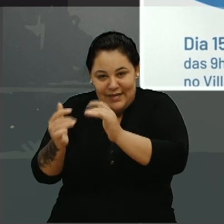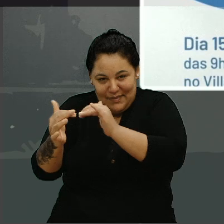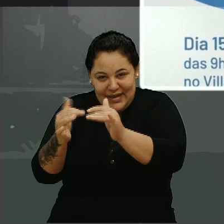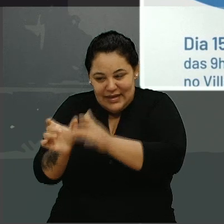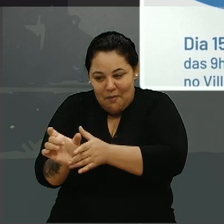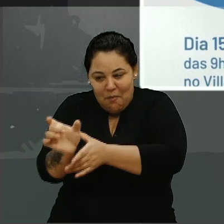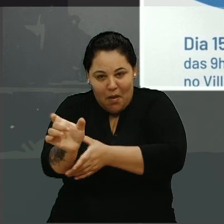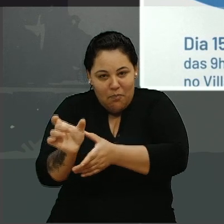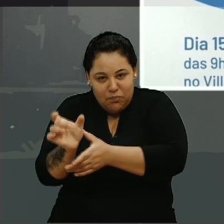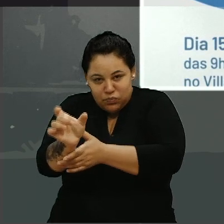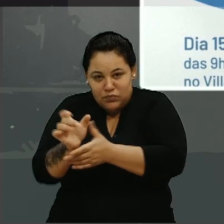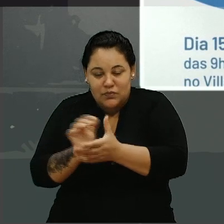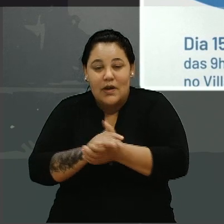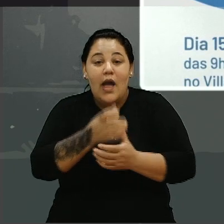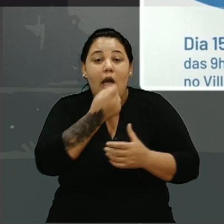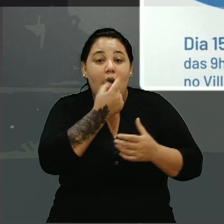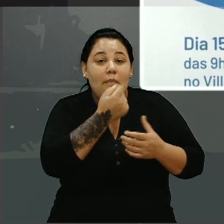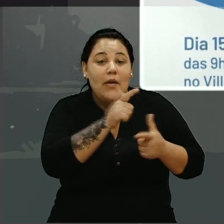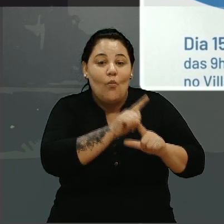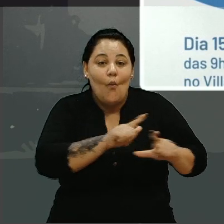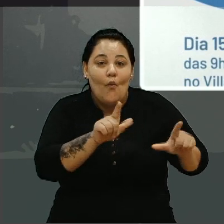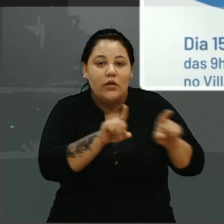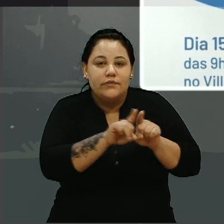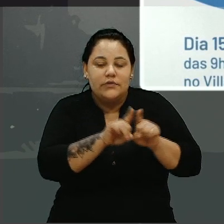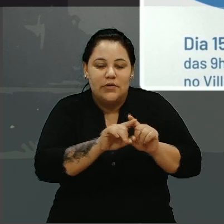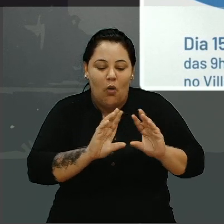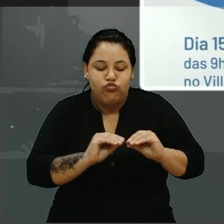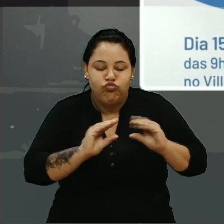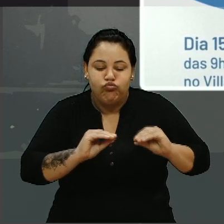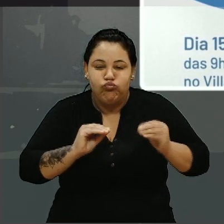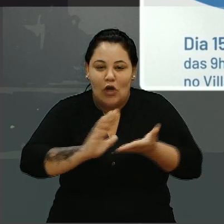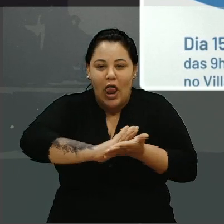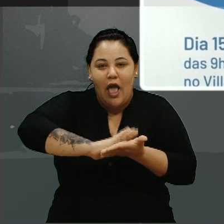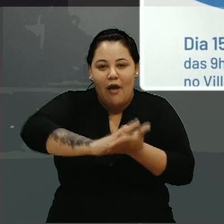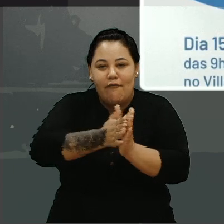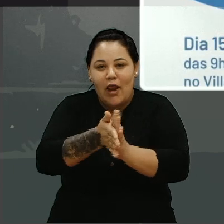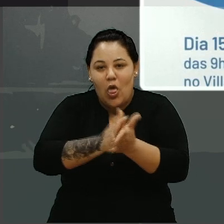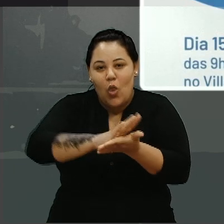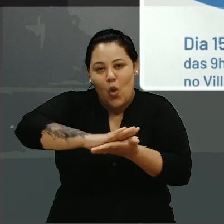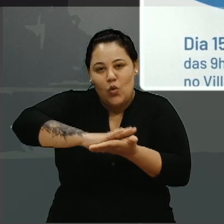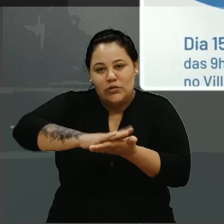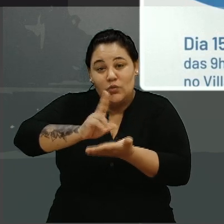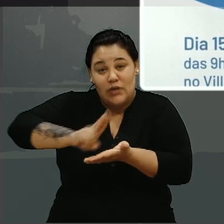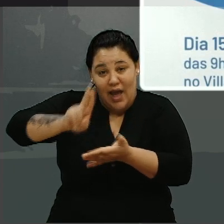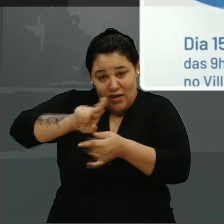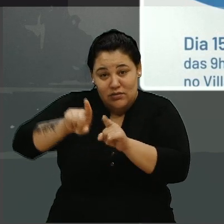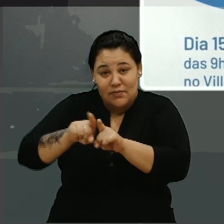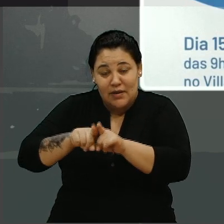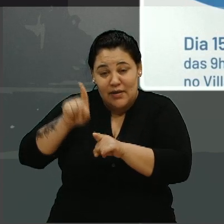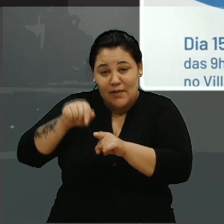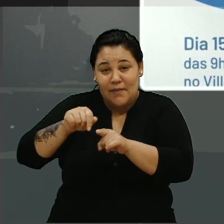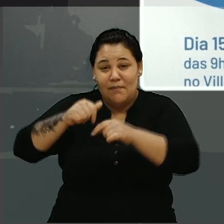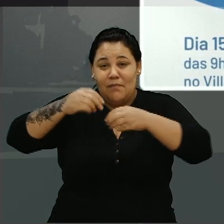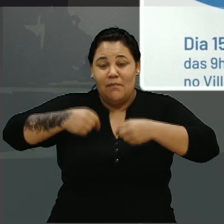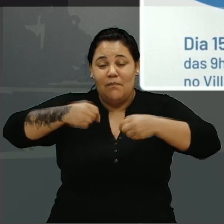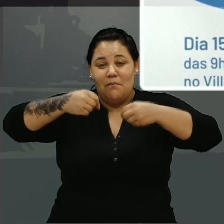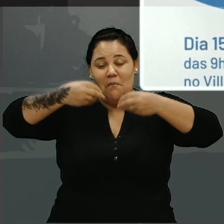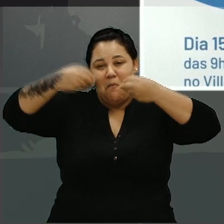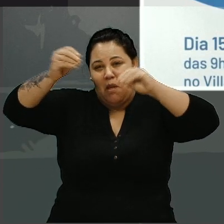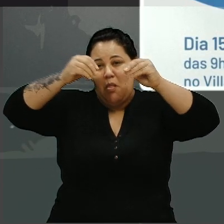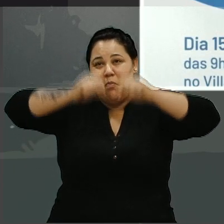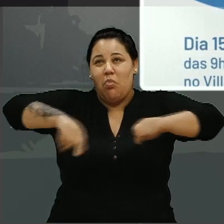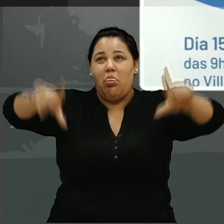vazias, tampinhas plásticas, esponja de cozinha usada, banners e lonas que a gente não sabe, às vezes, né,